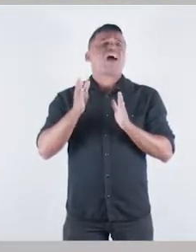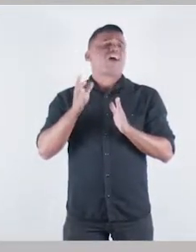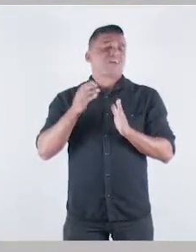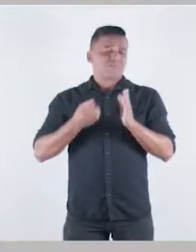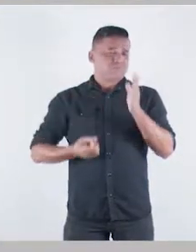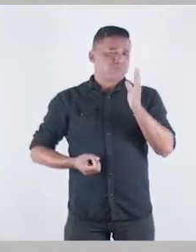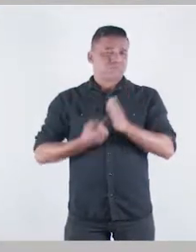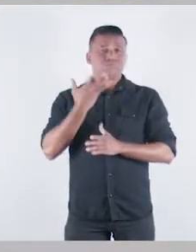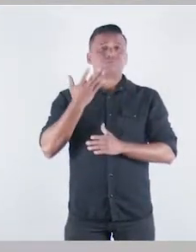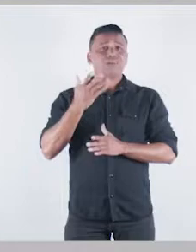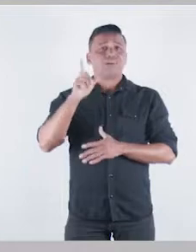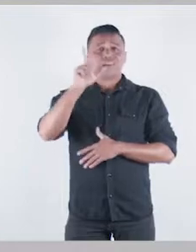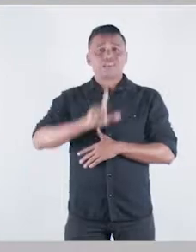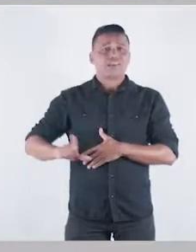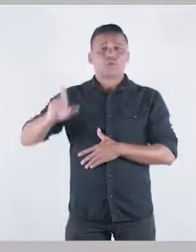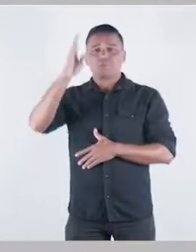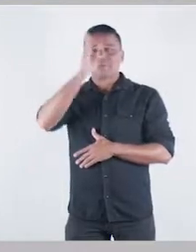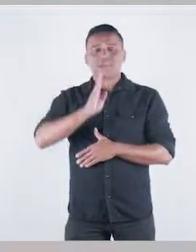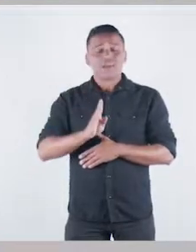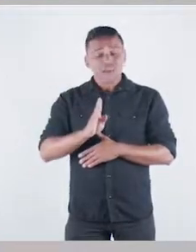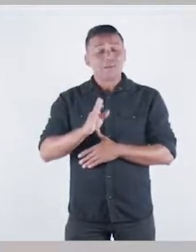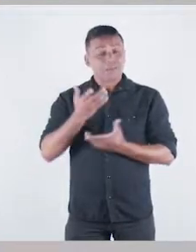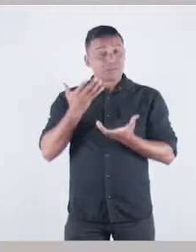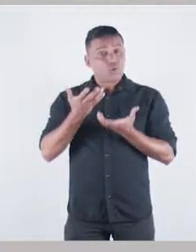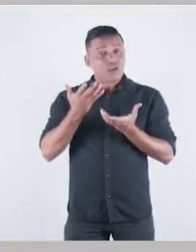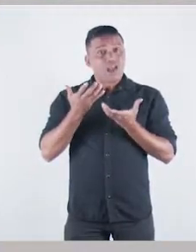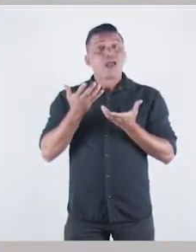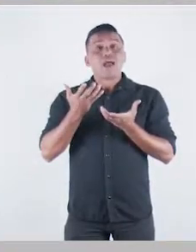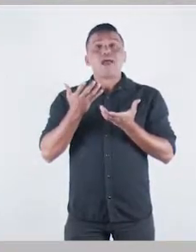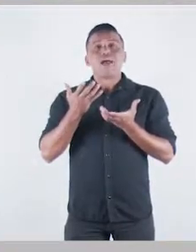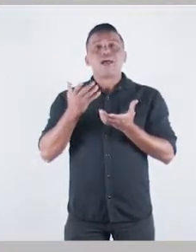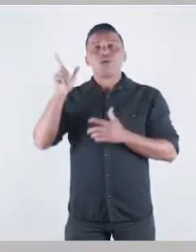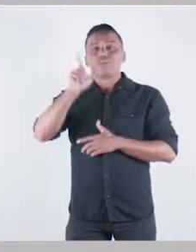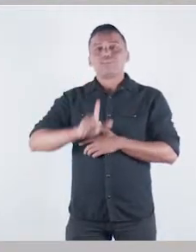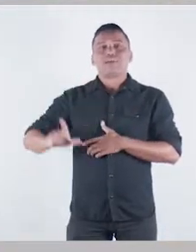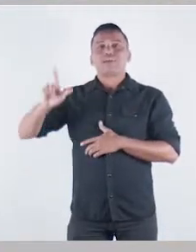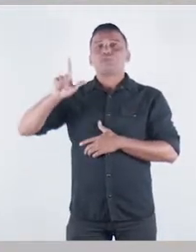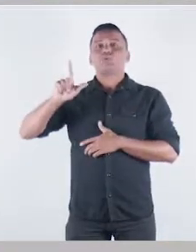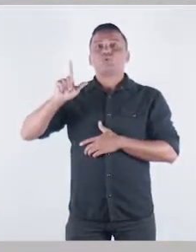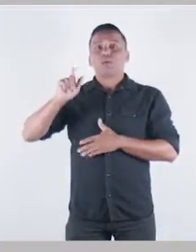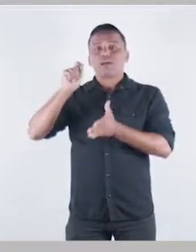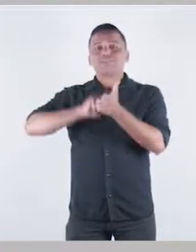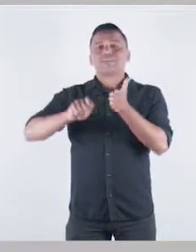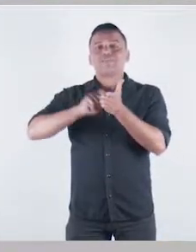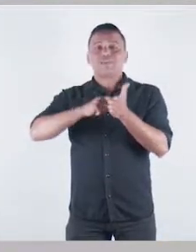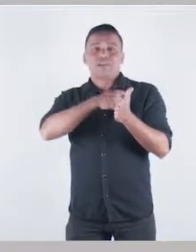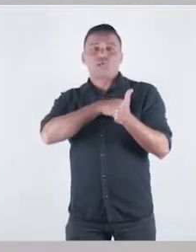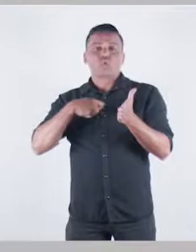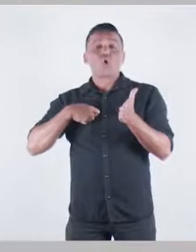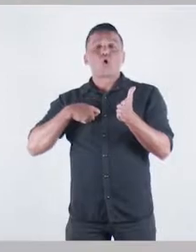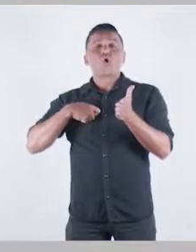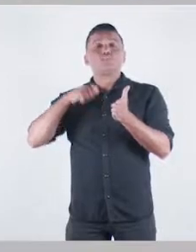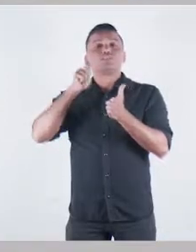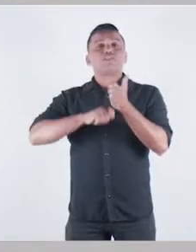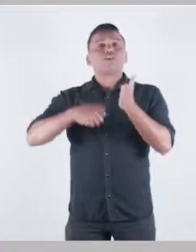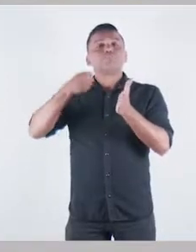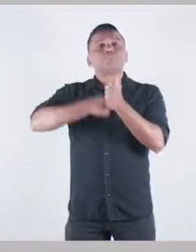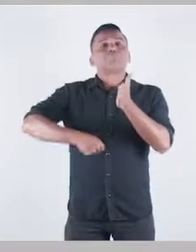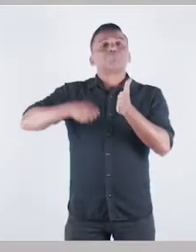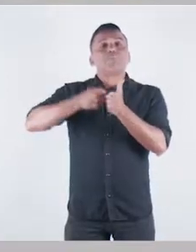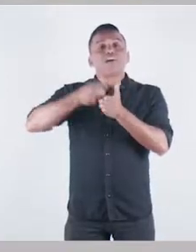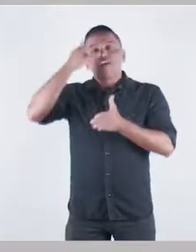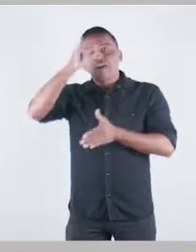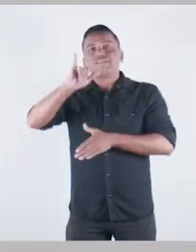mas a minha opção é de escrever uma literatura de combate ao racismo. Para ser literatura negra, com